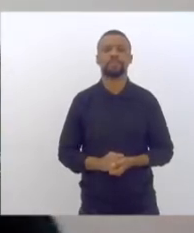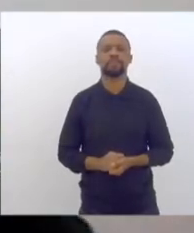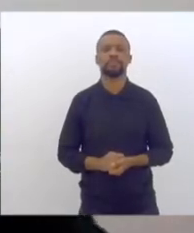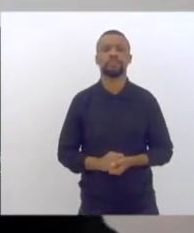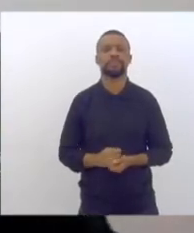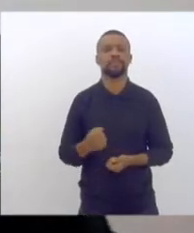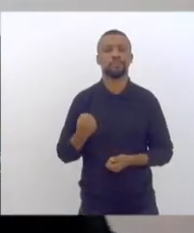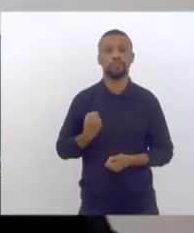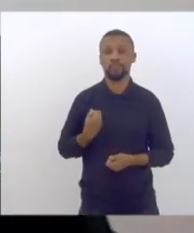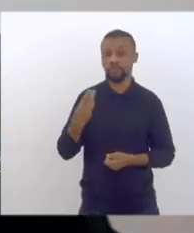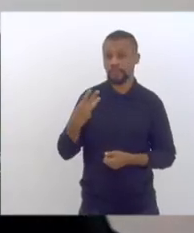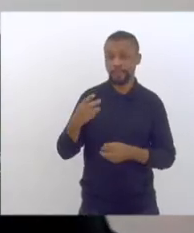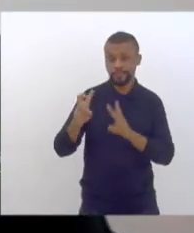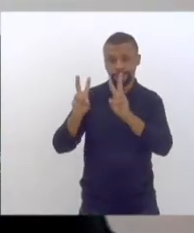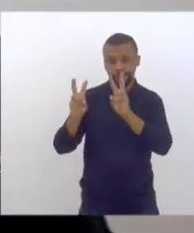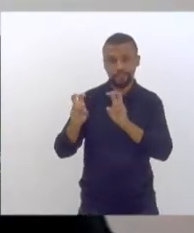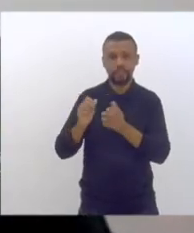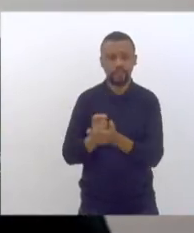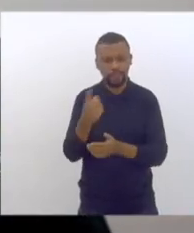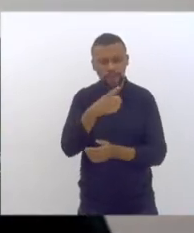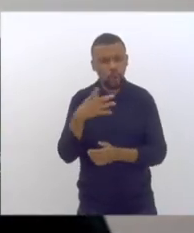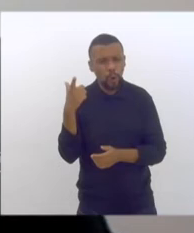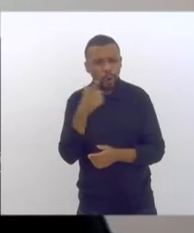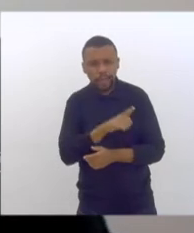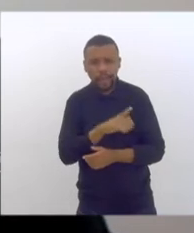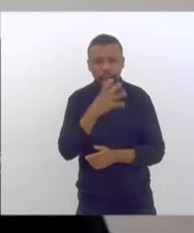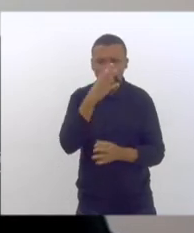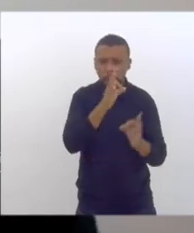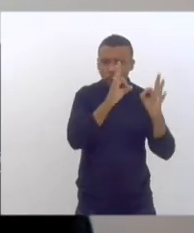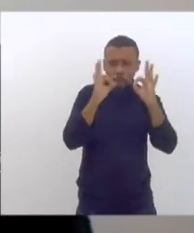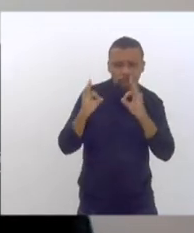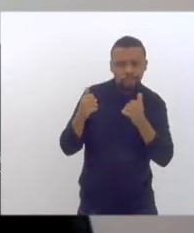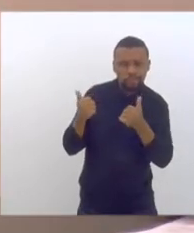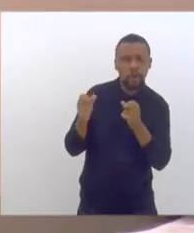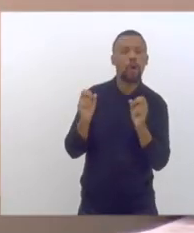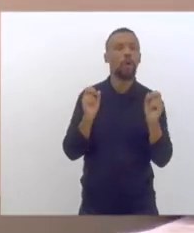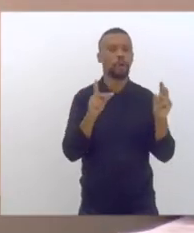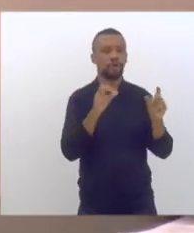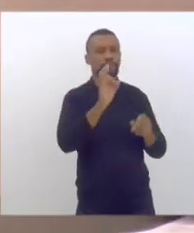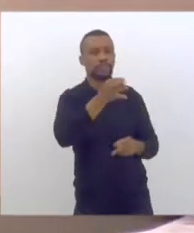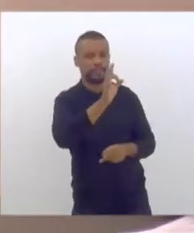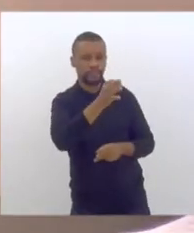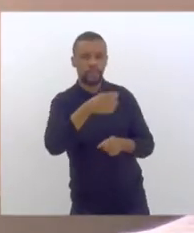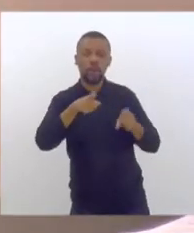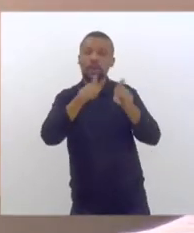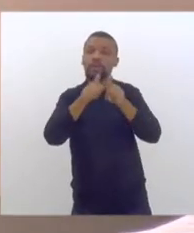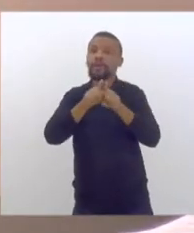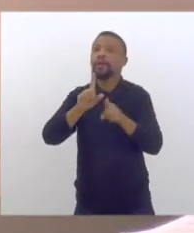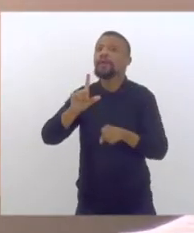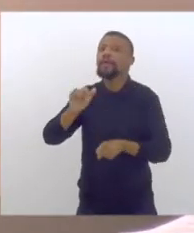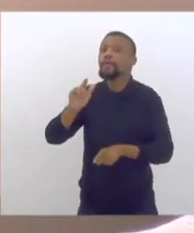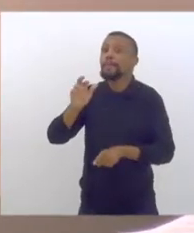o número três da falta tá me ouvindo ainda waldeck mim tudo ok se você